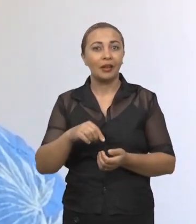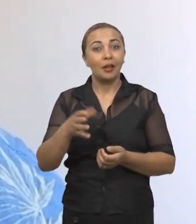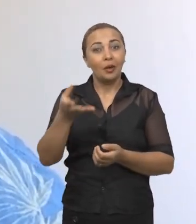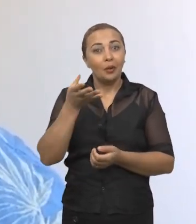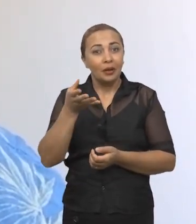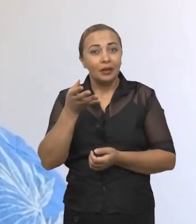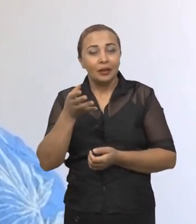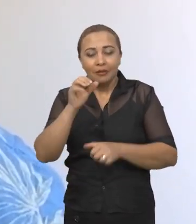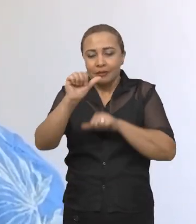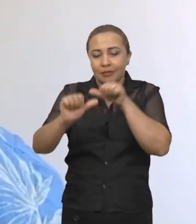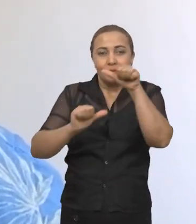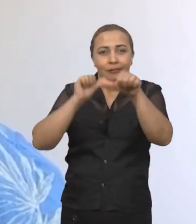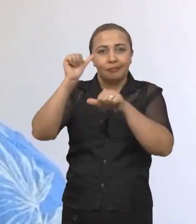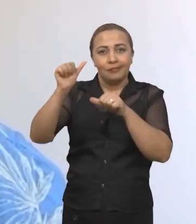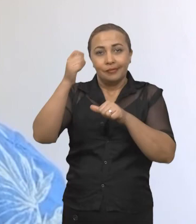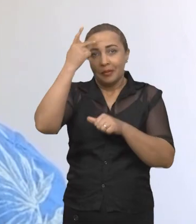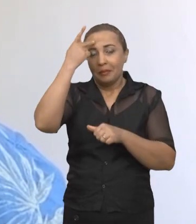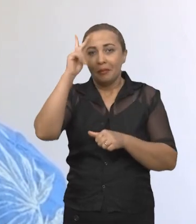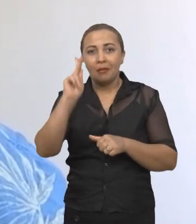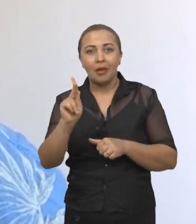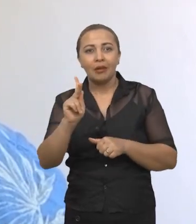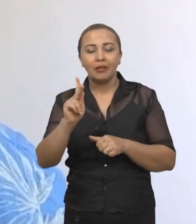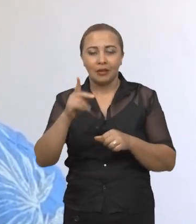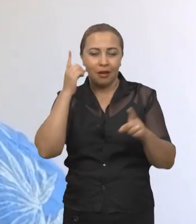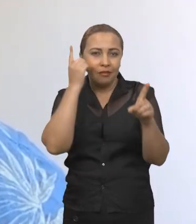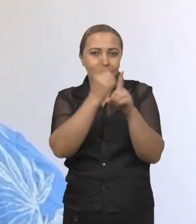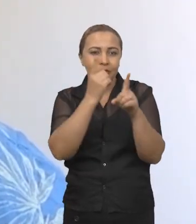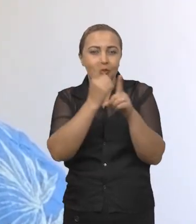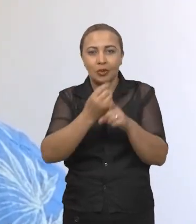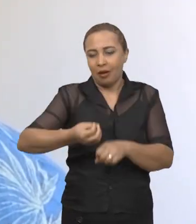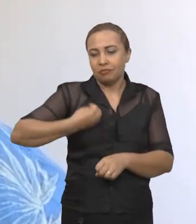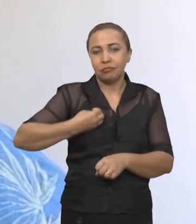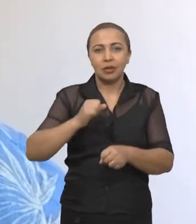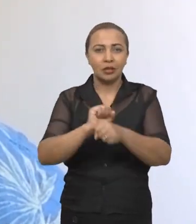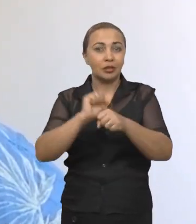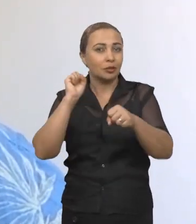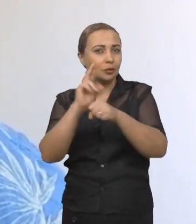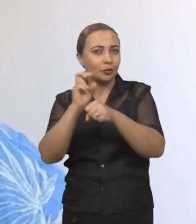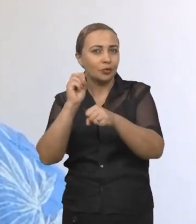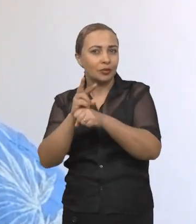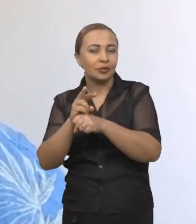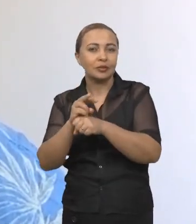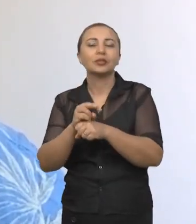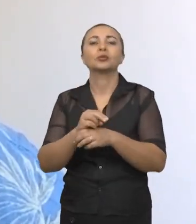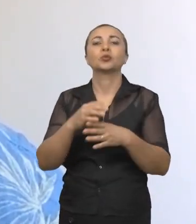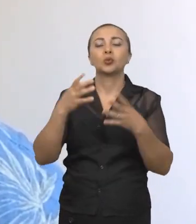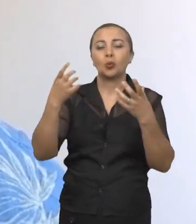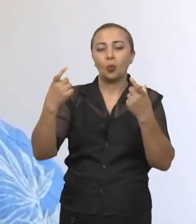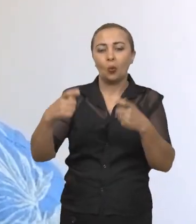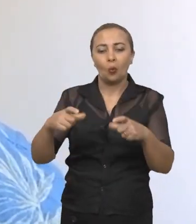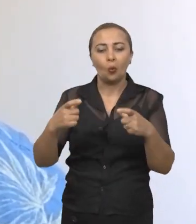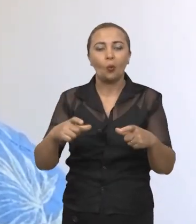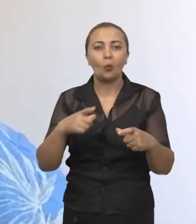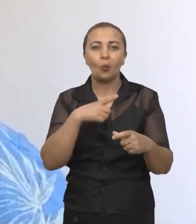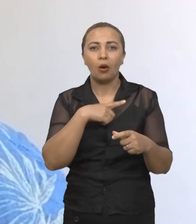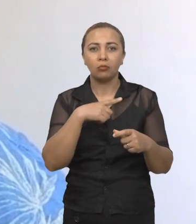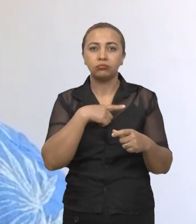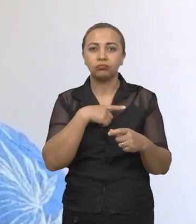A intenção de desenvolver esse outro teste é detectar a presença do vírus em amostras de